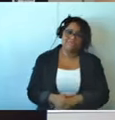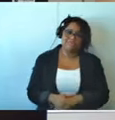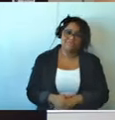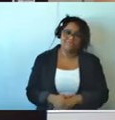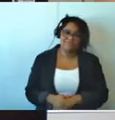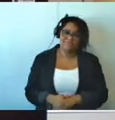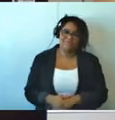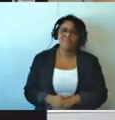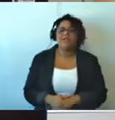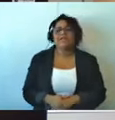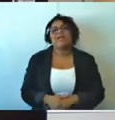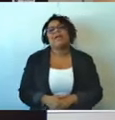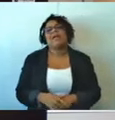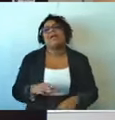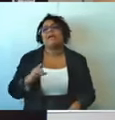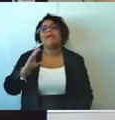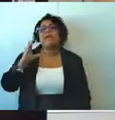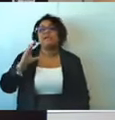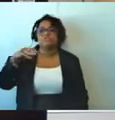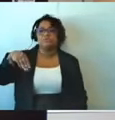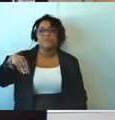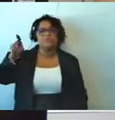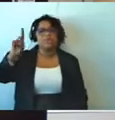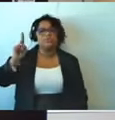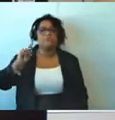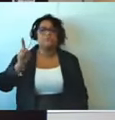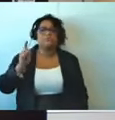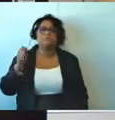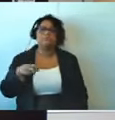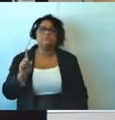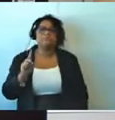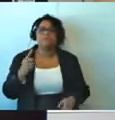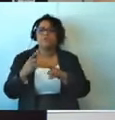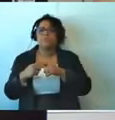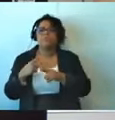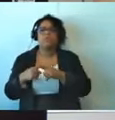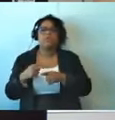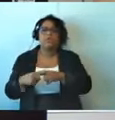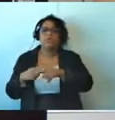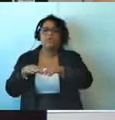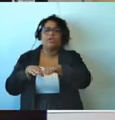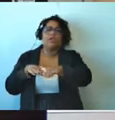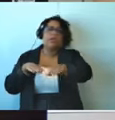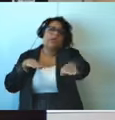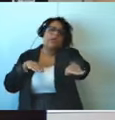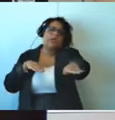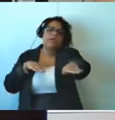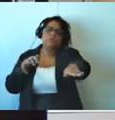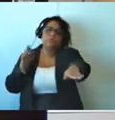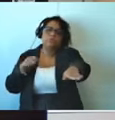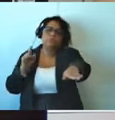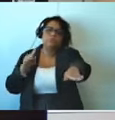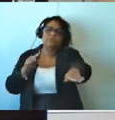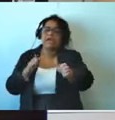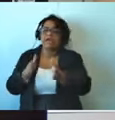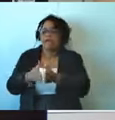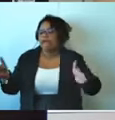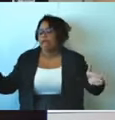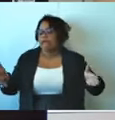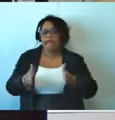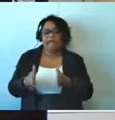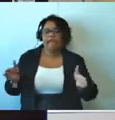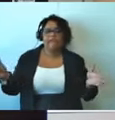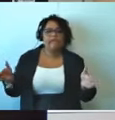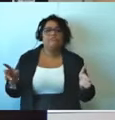na Cristiano Machado, porque a Cristiano Machado não tem caixa durante toda a sua extensão para ter a motofaixa. Mas quais são os segmentos que poderia